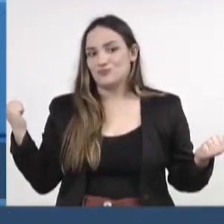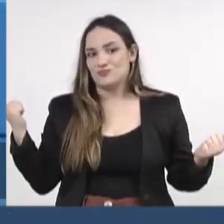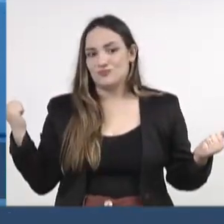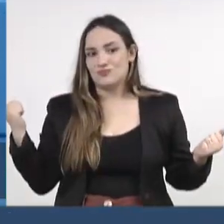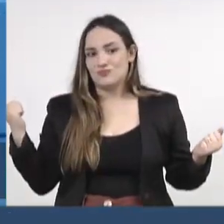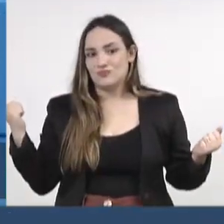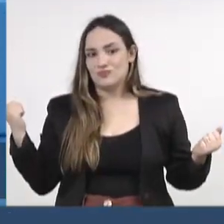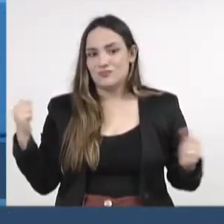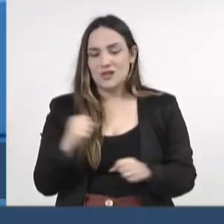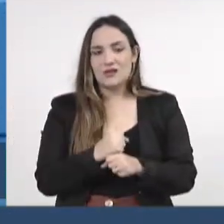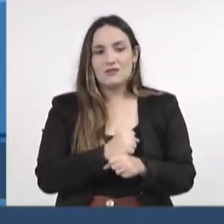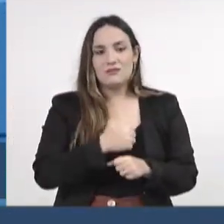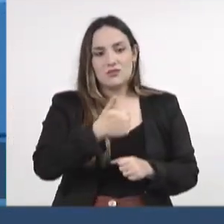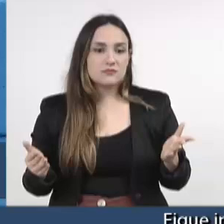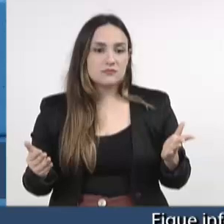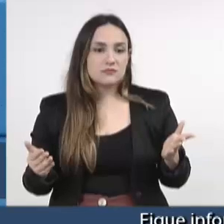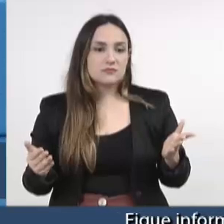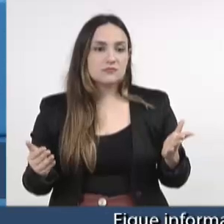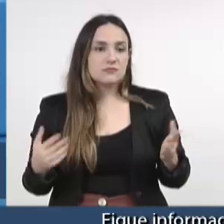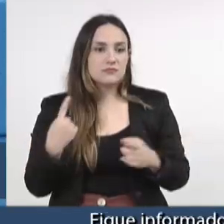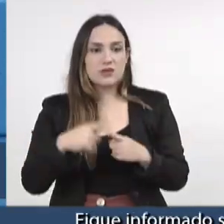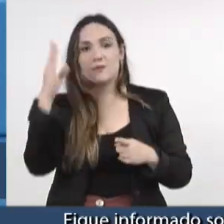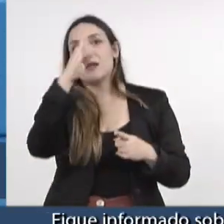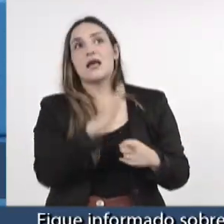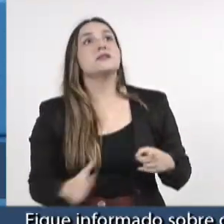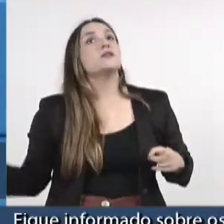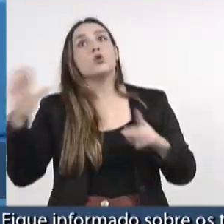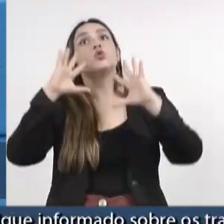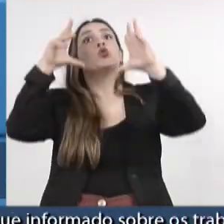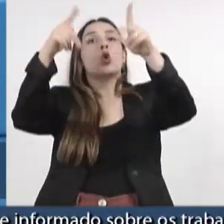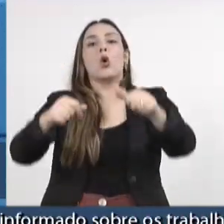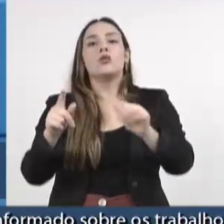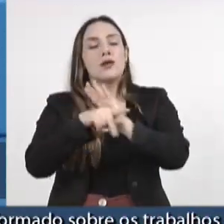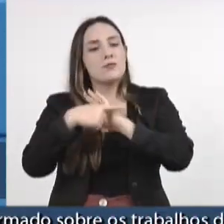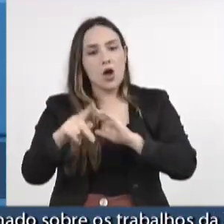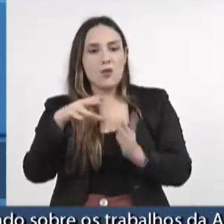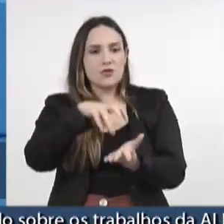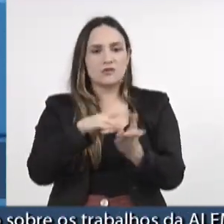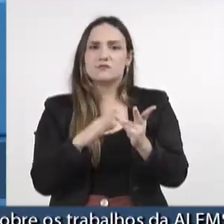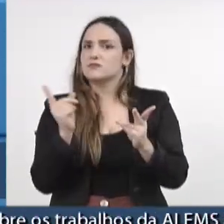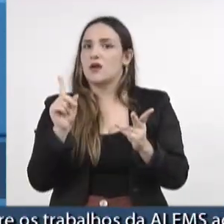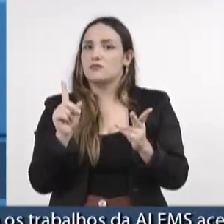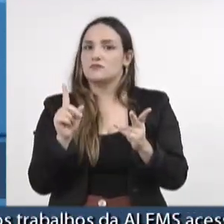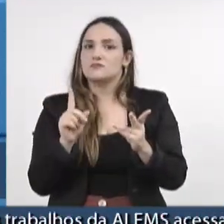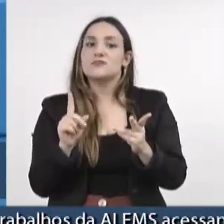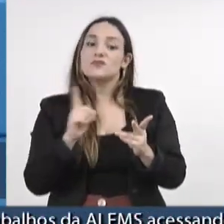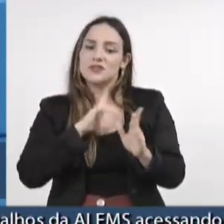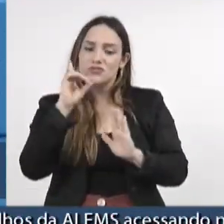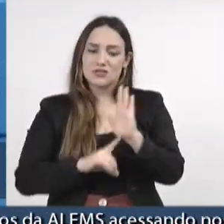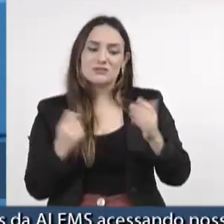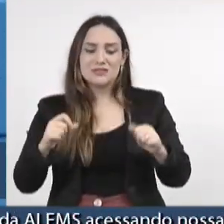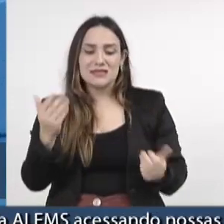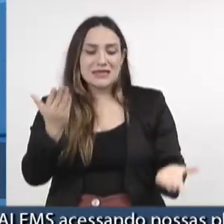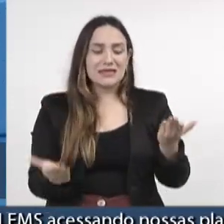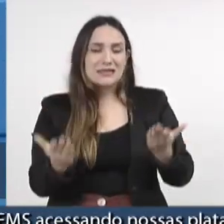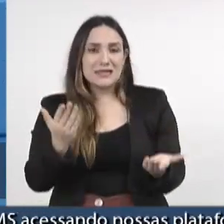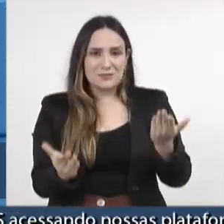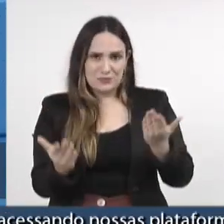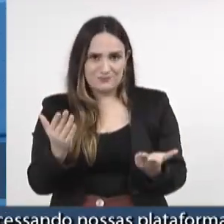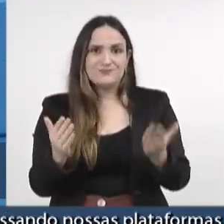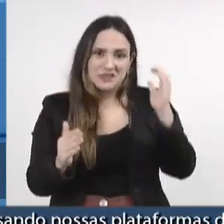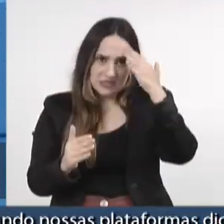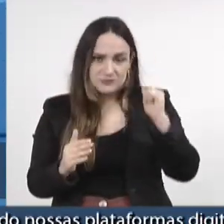produtores rurais como se fossem inimigos, que não são. É o Estado brasileiro, remontado